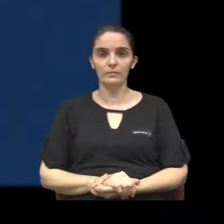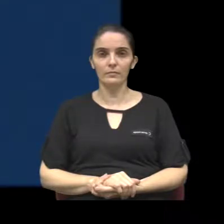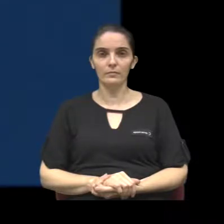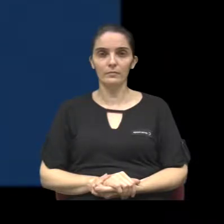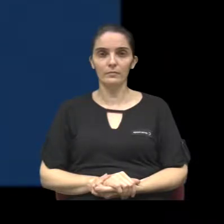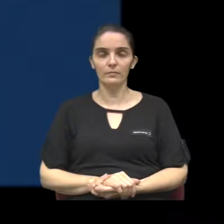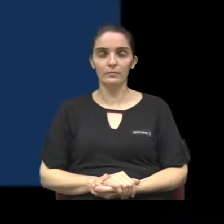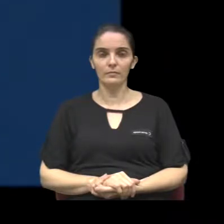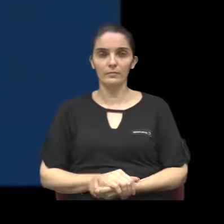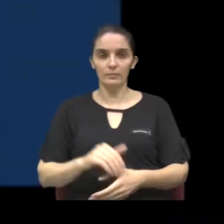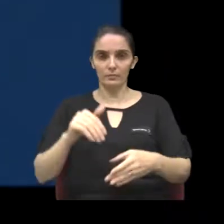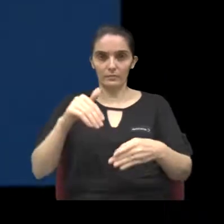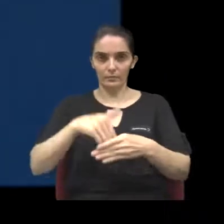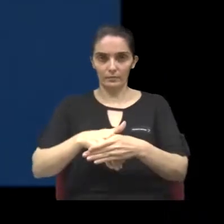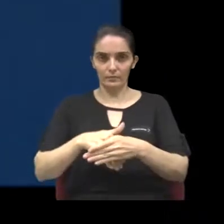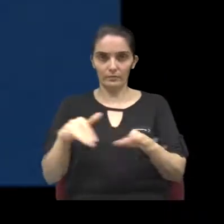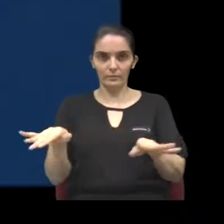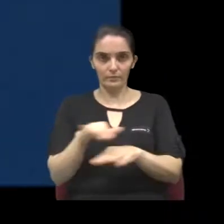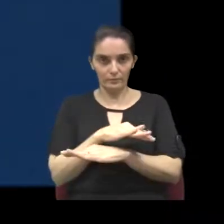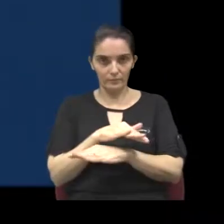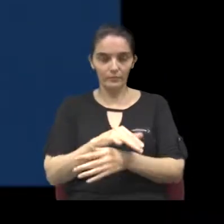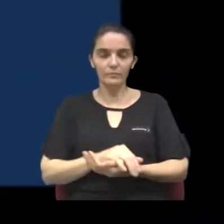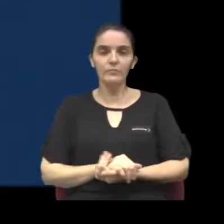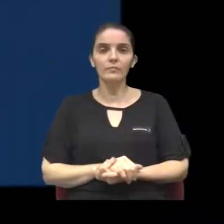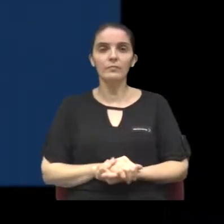Está encerrada a votação.